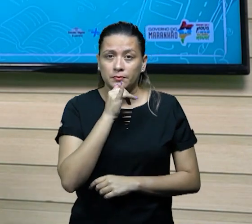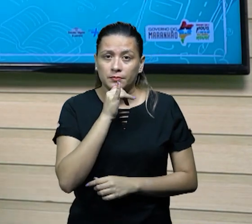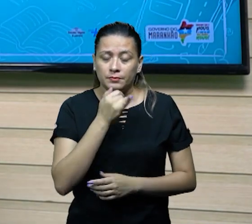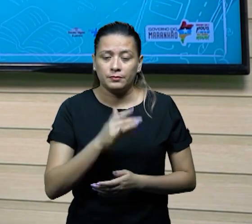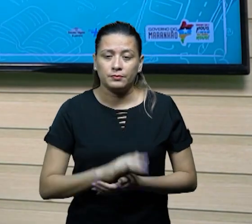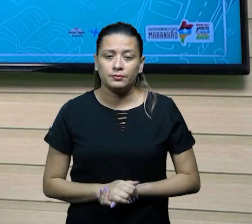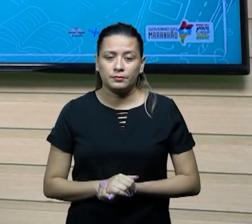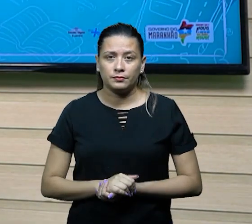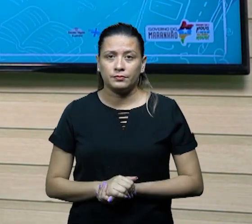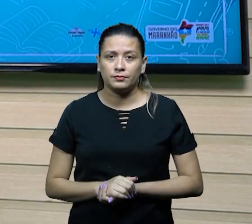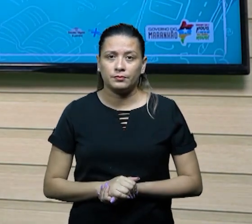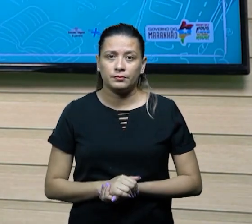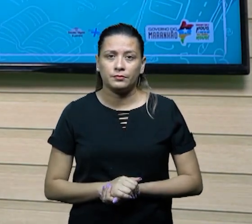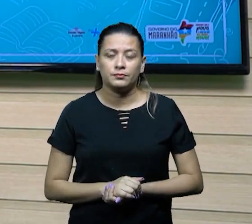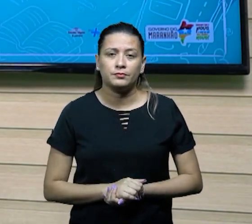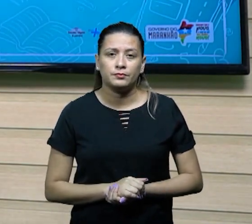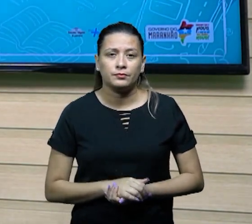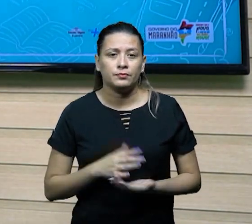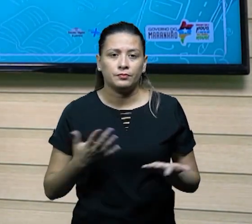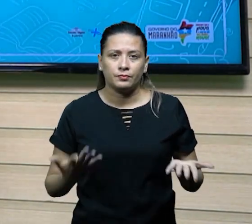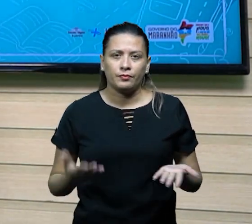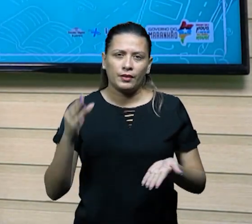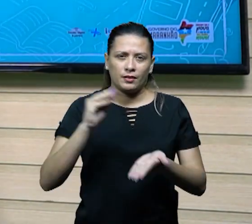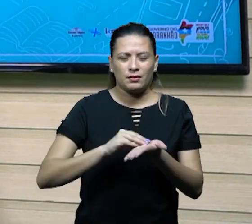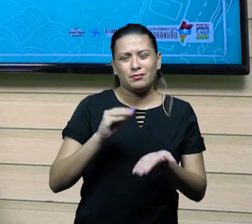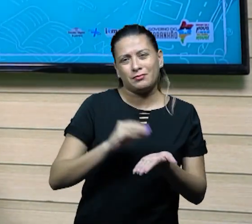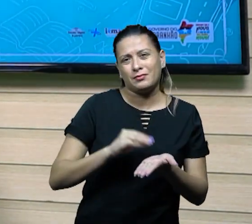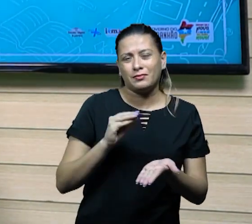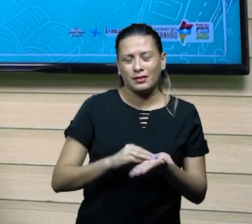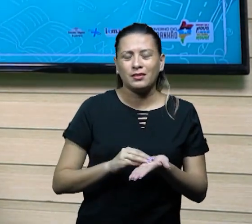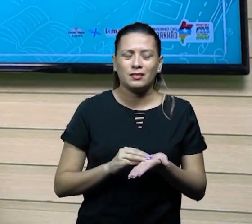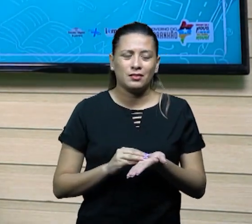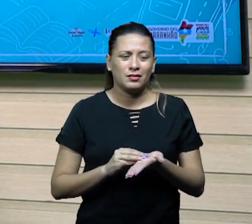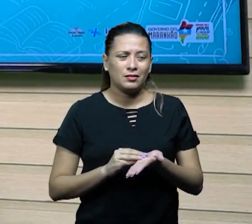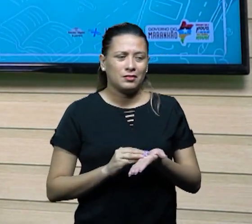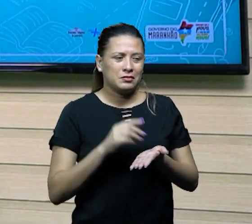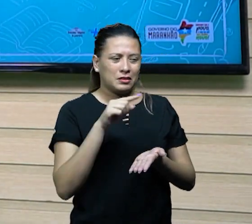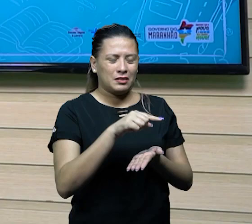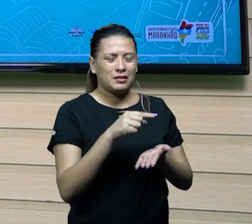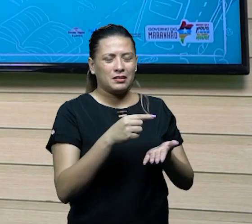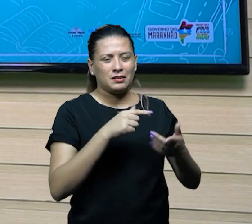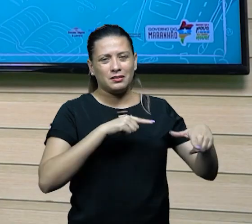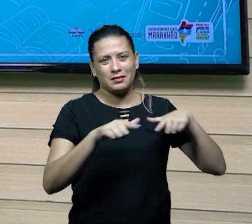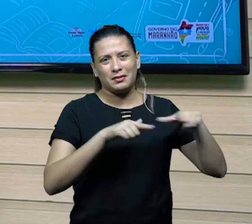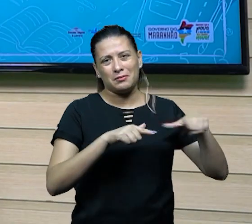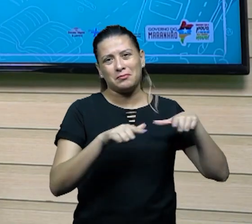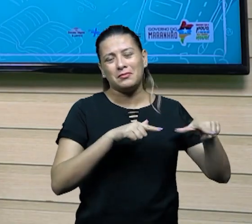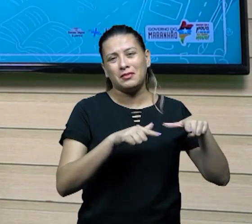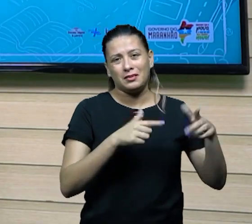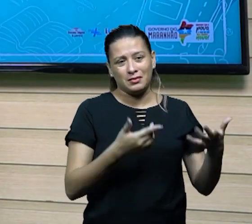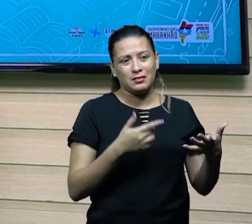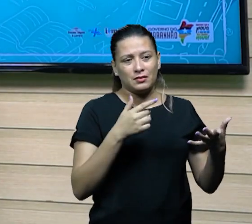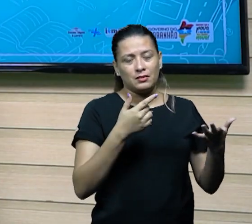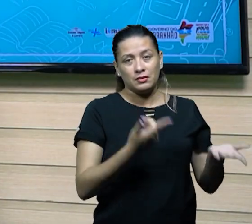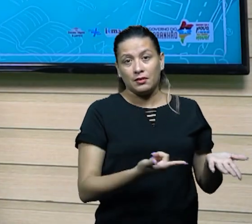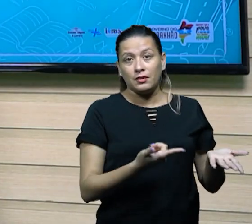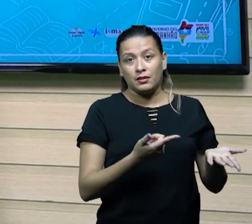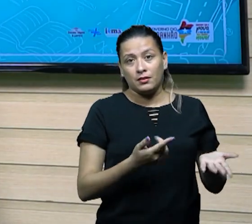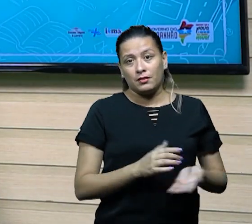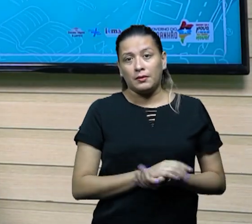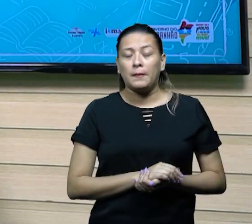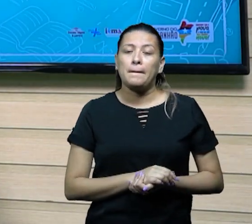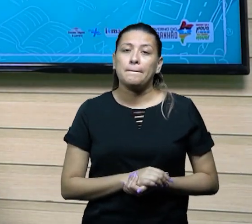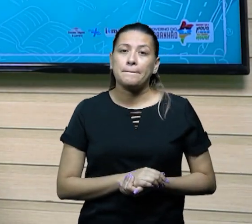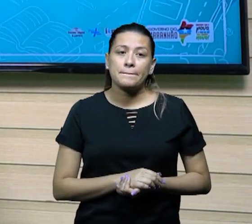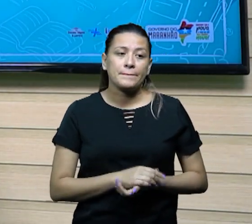existe a regra, vou dar um exemplo, justificar a falta do empregado, beleza, o empregado faltou, estava